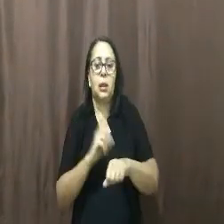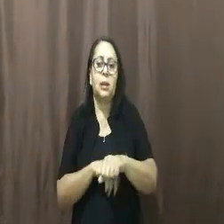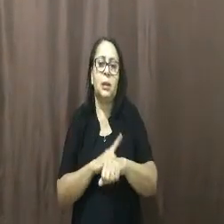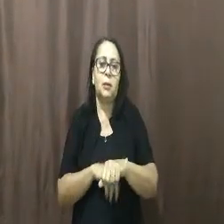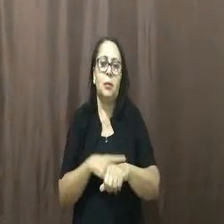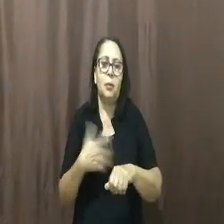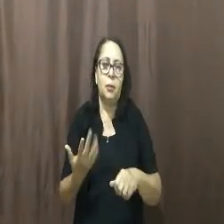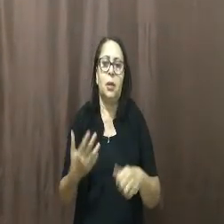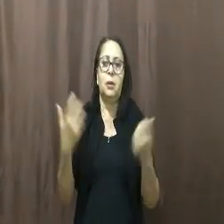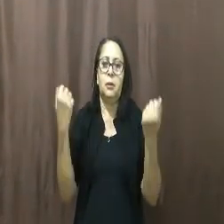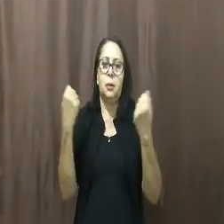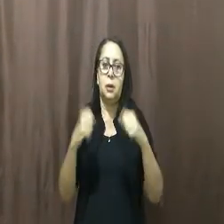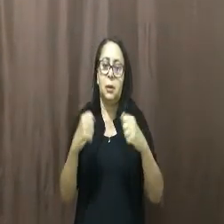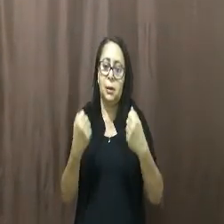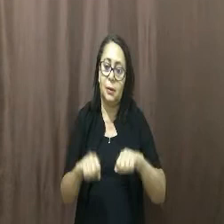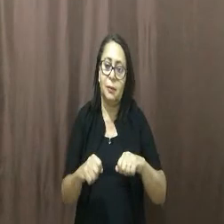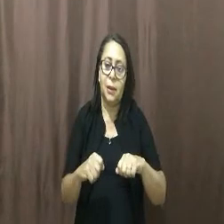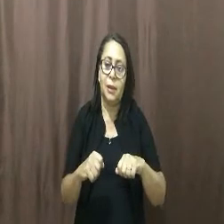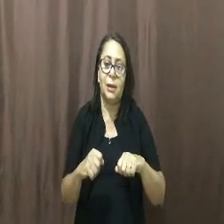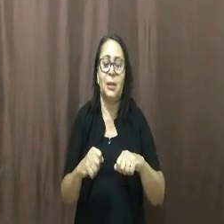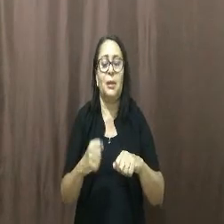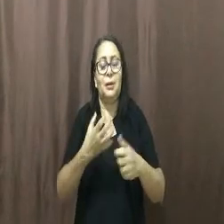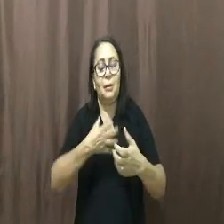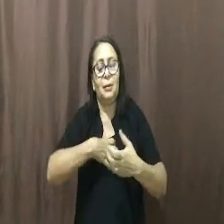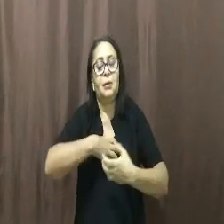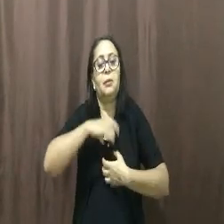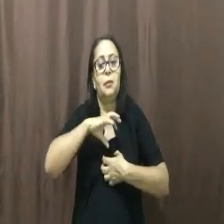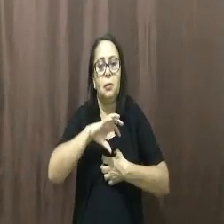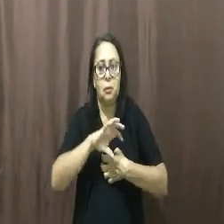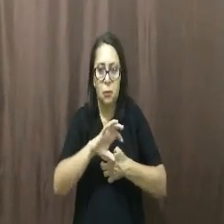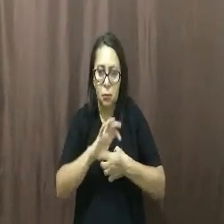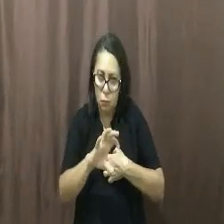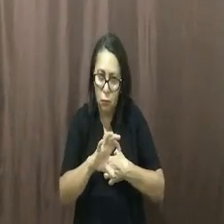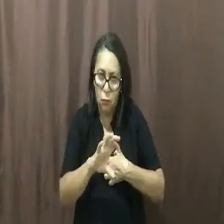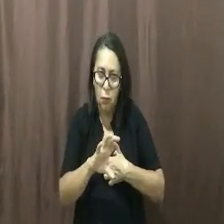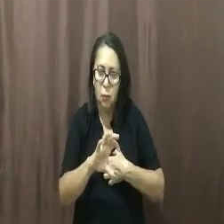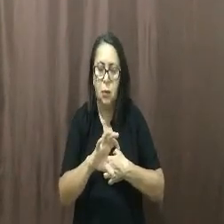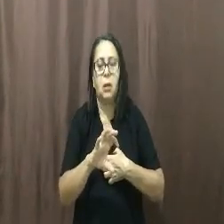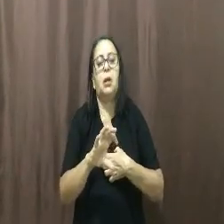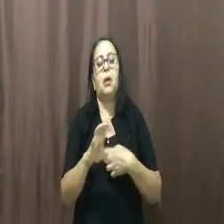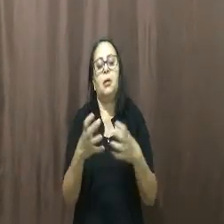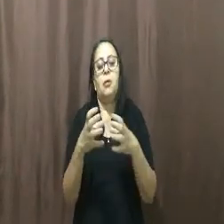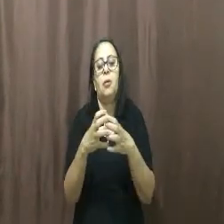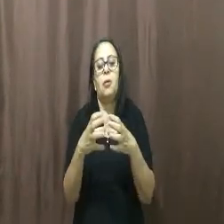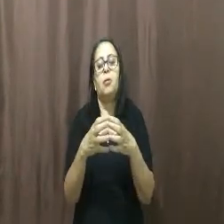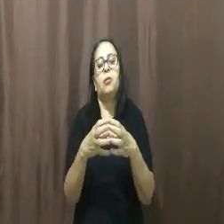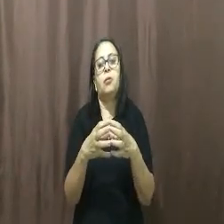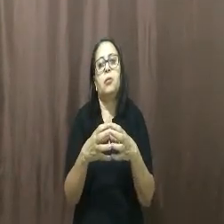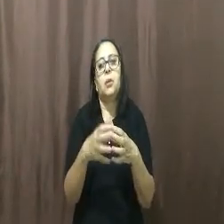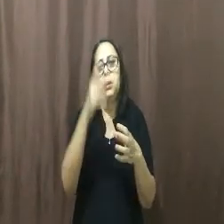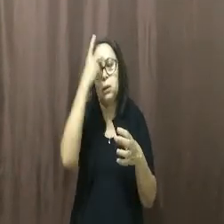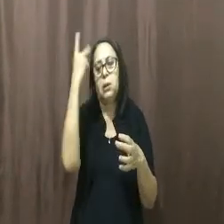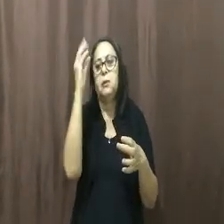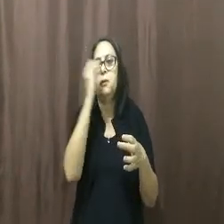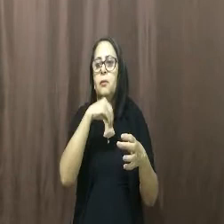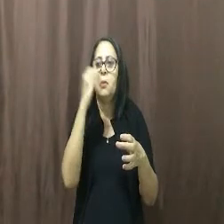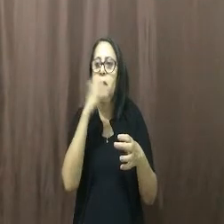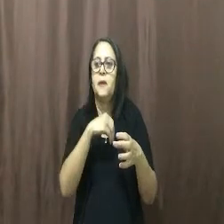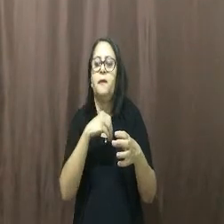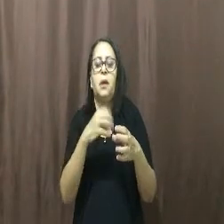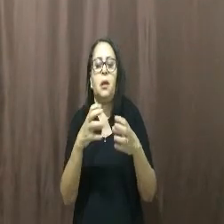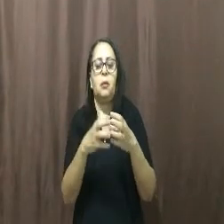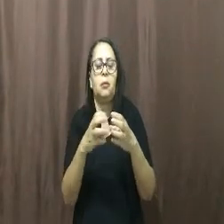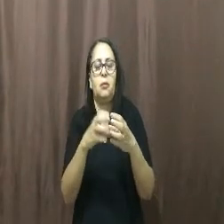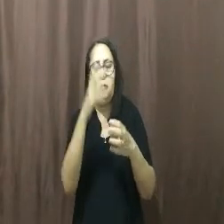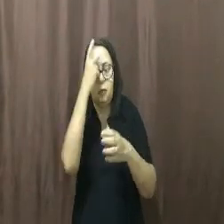complexo e, acima de tudo, requer muita empatia e solidariedade com os mais vulneráveis. com